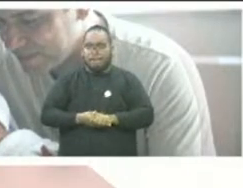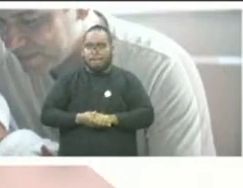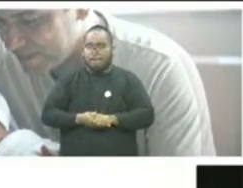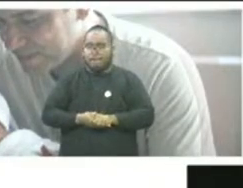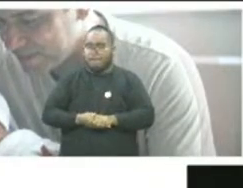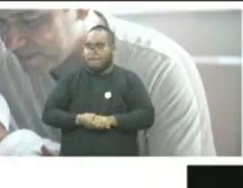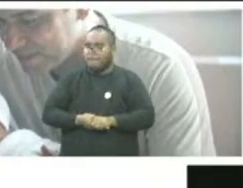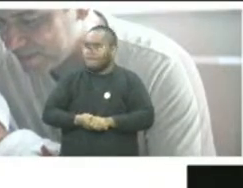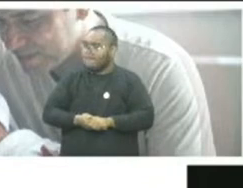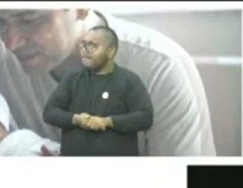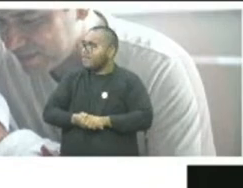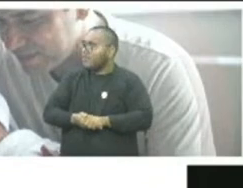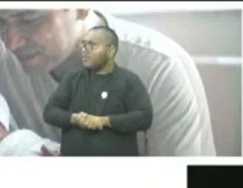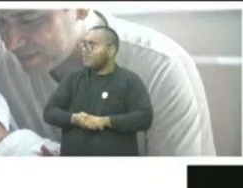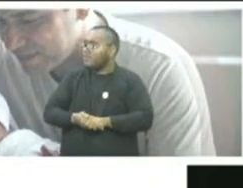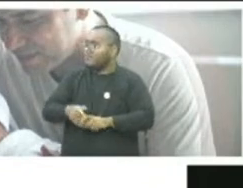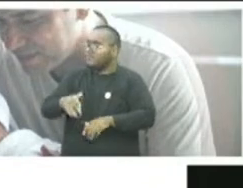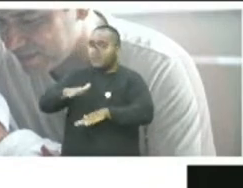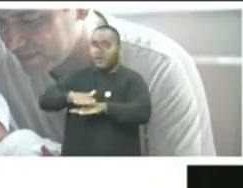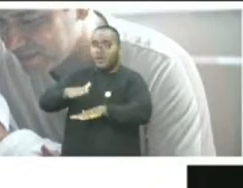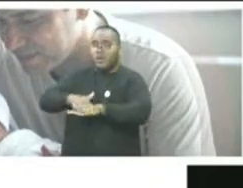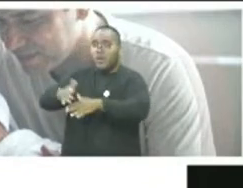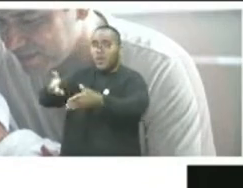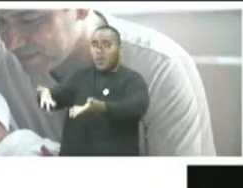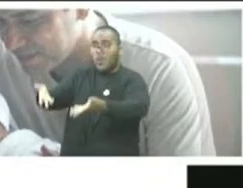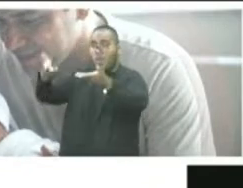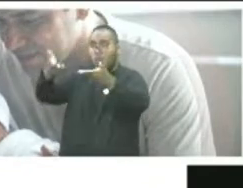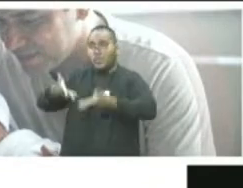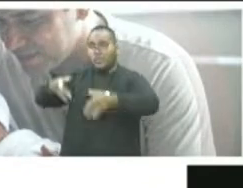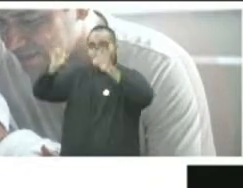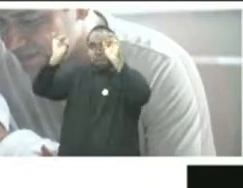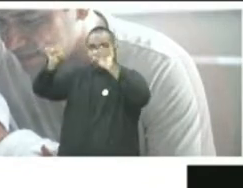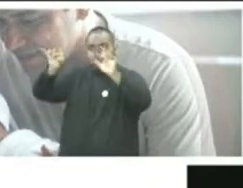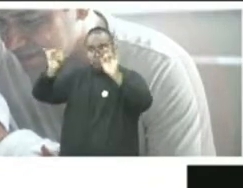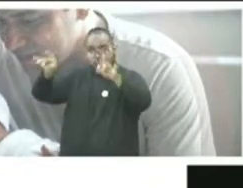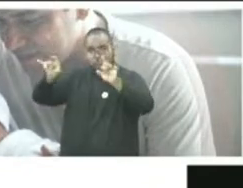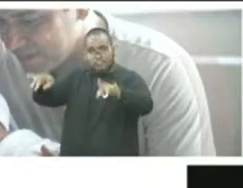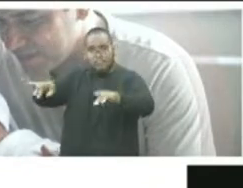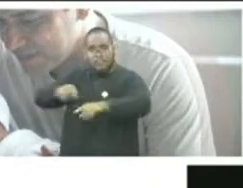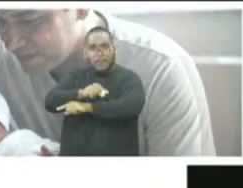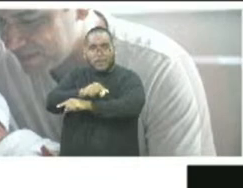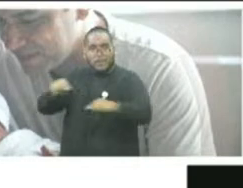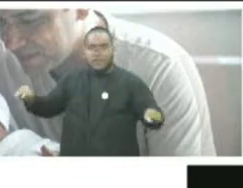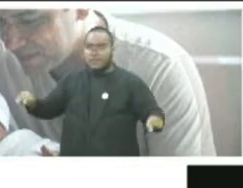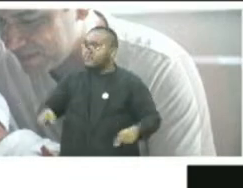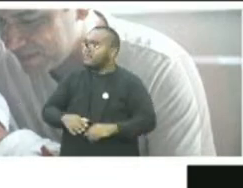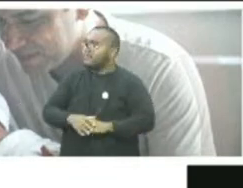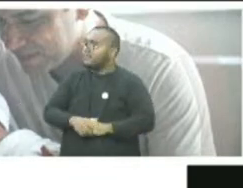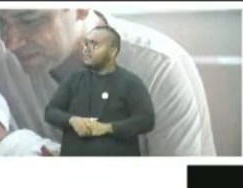um convite muito especial para vocês, que é para o